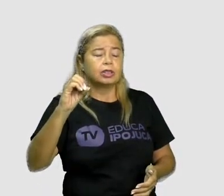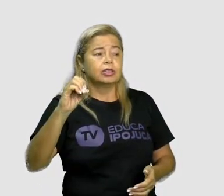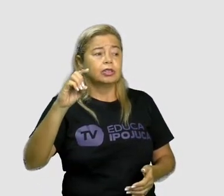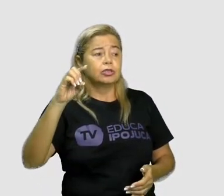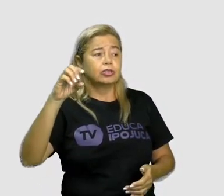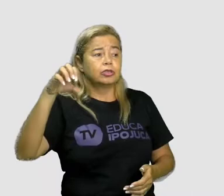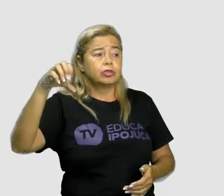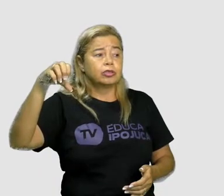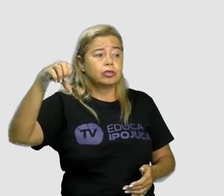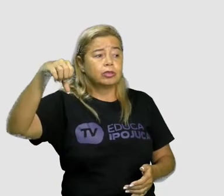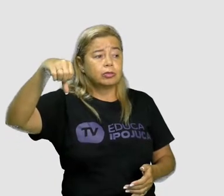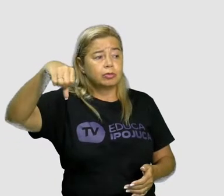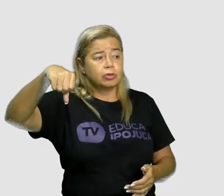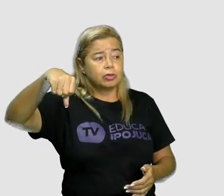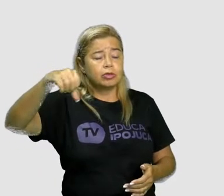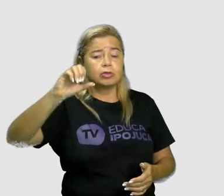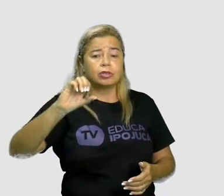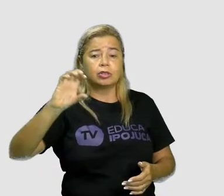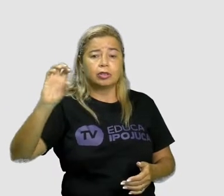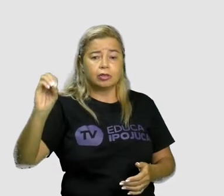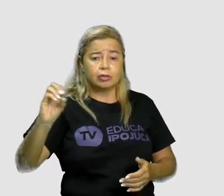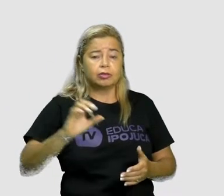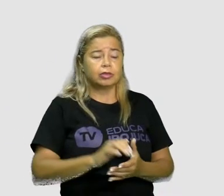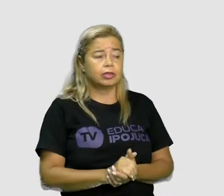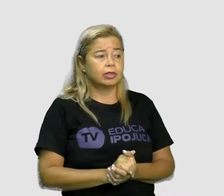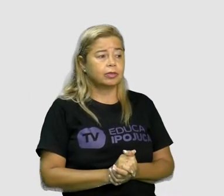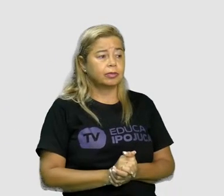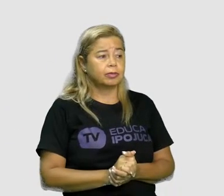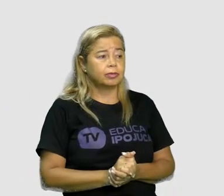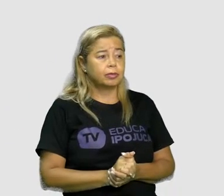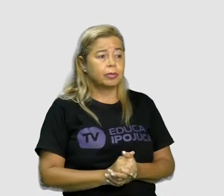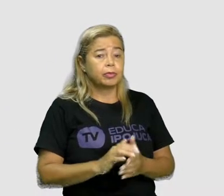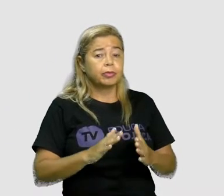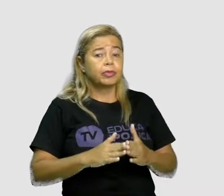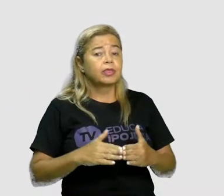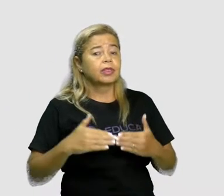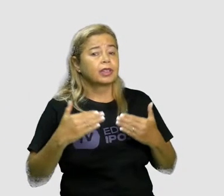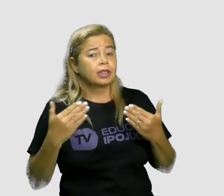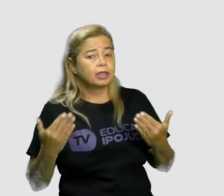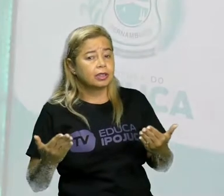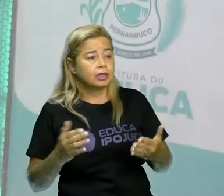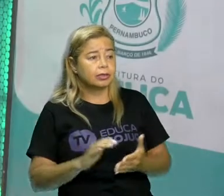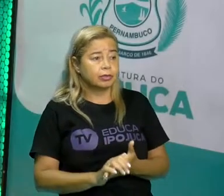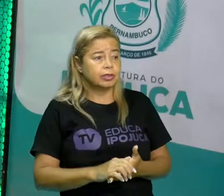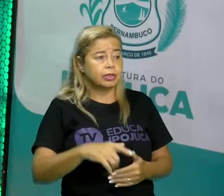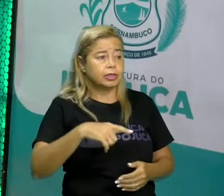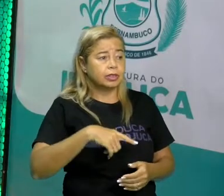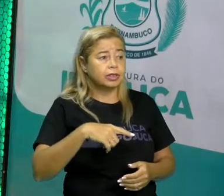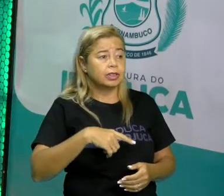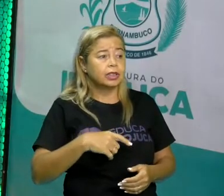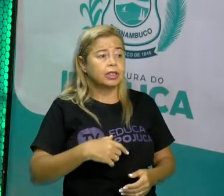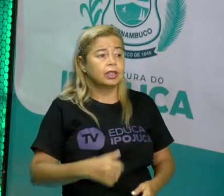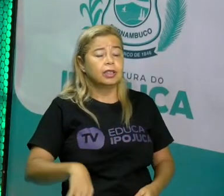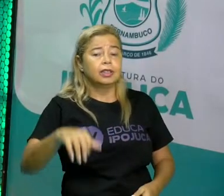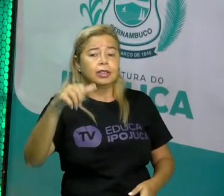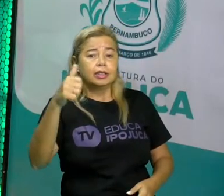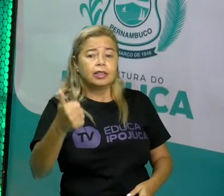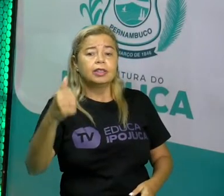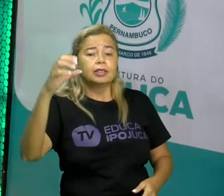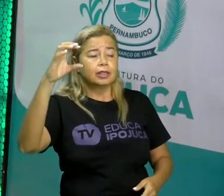do quadro de valor de lugar, de acordo com a sua ordem. Se eu tenho 10.090, eu tenho que